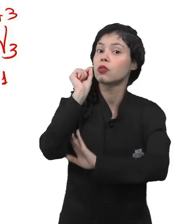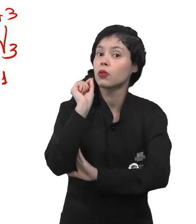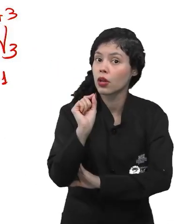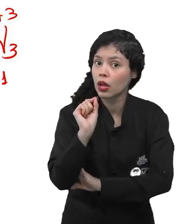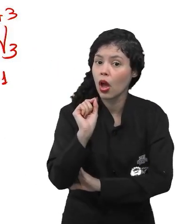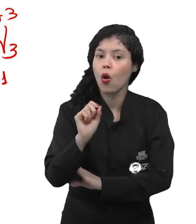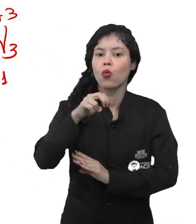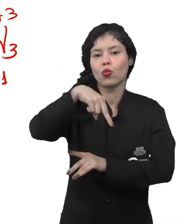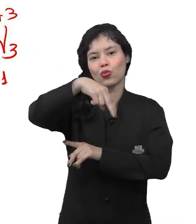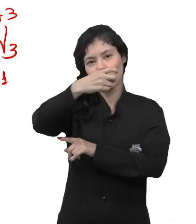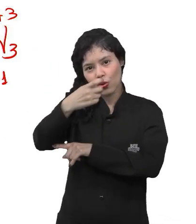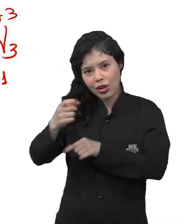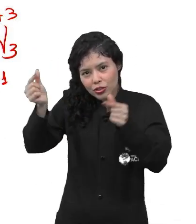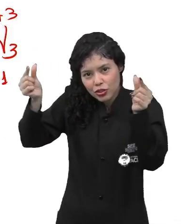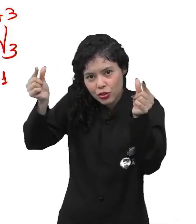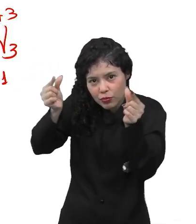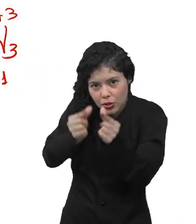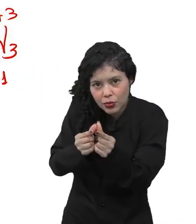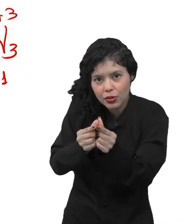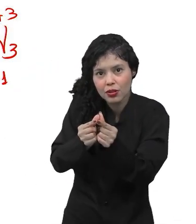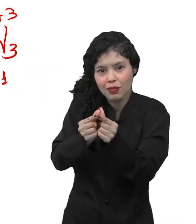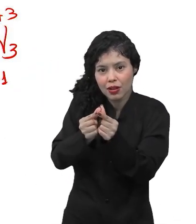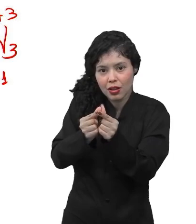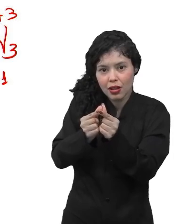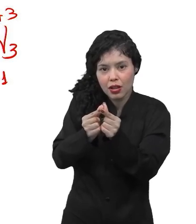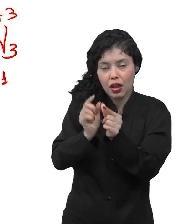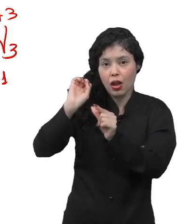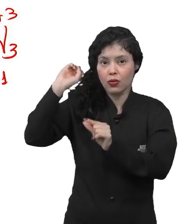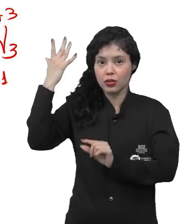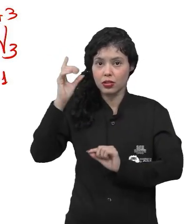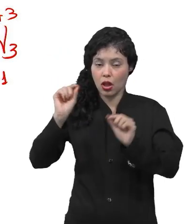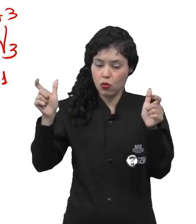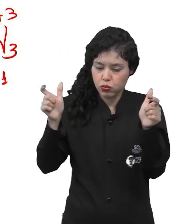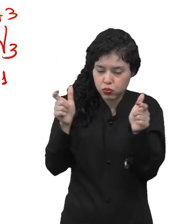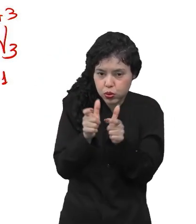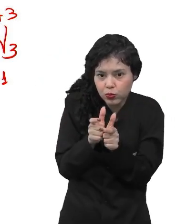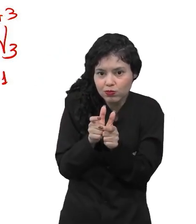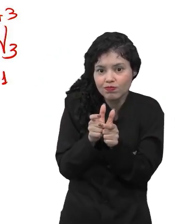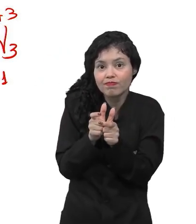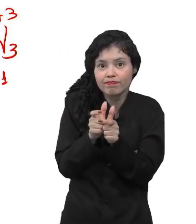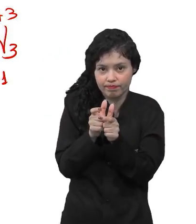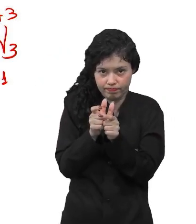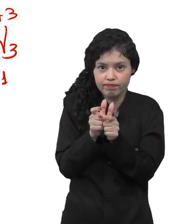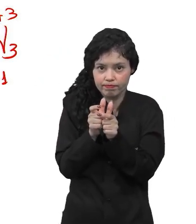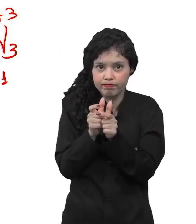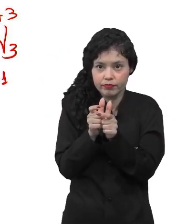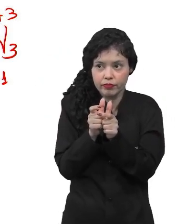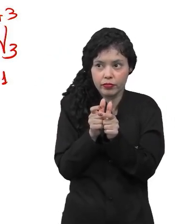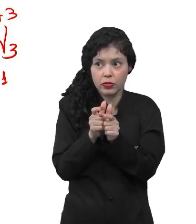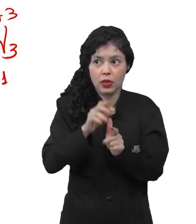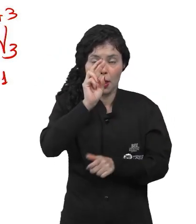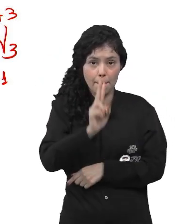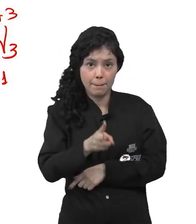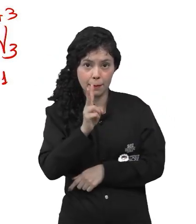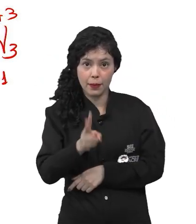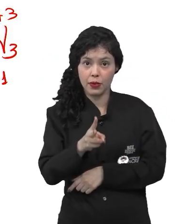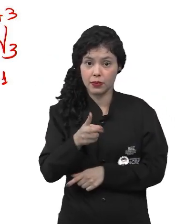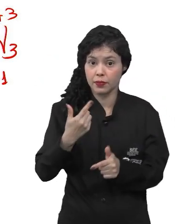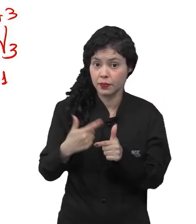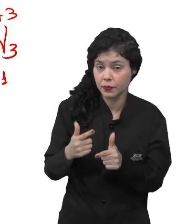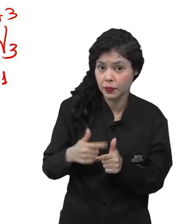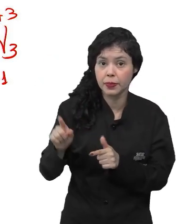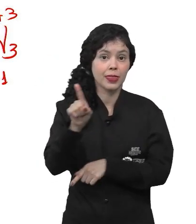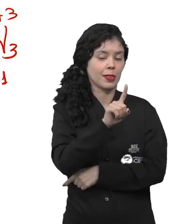que o NOx diminuiu. Aconteceu redução. Aconteceu a mesma